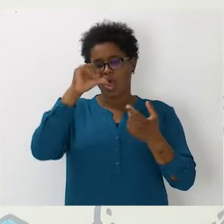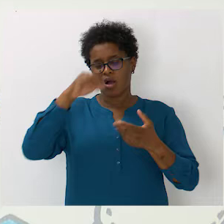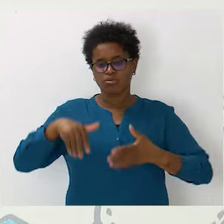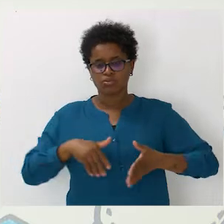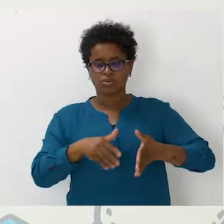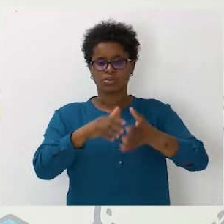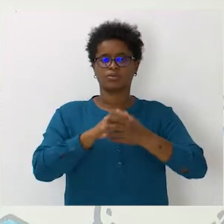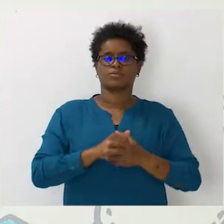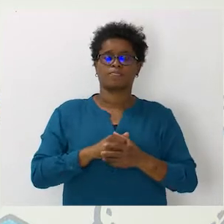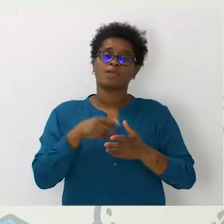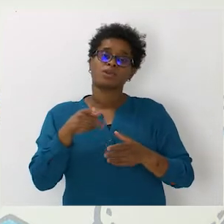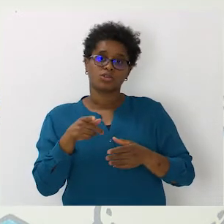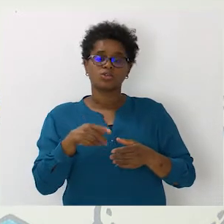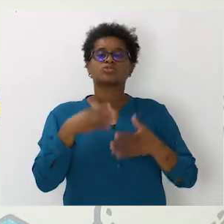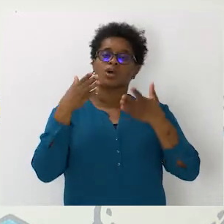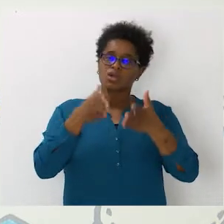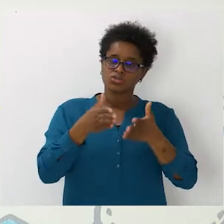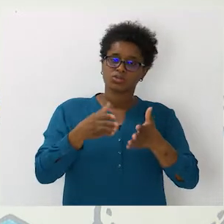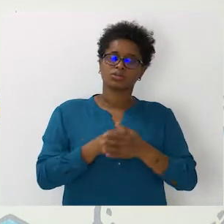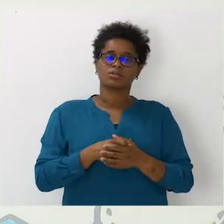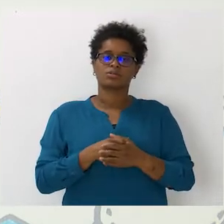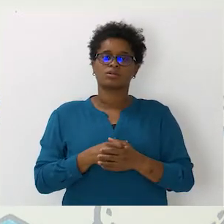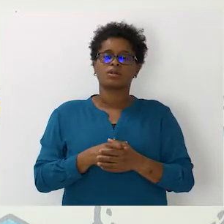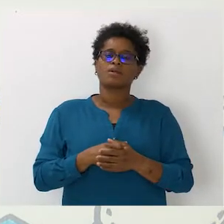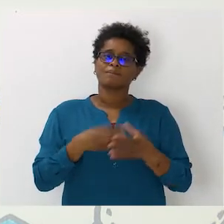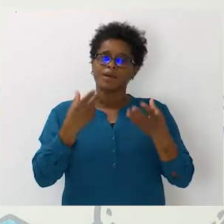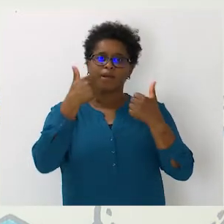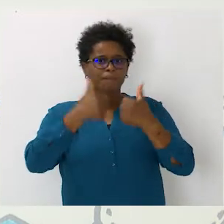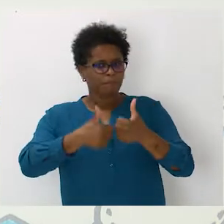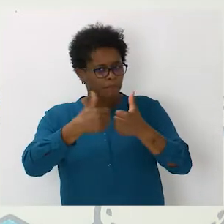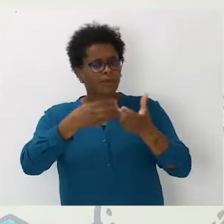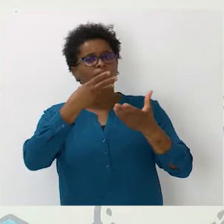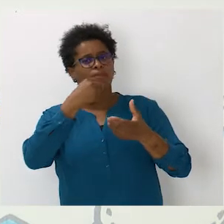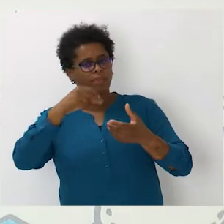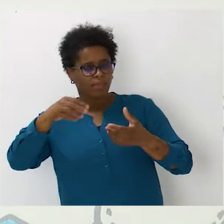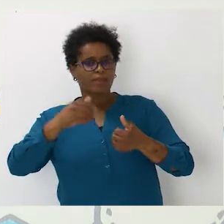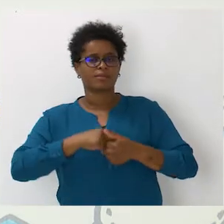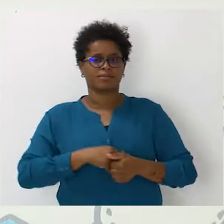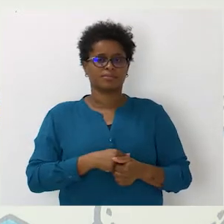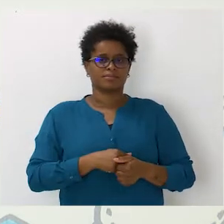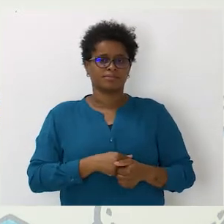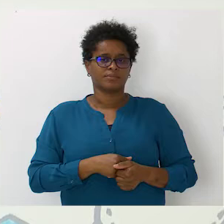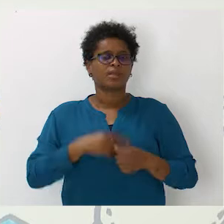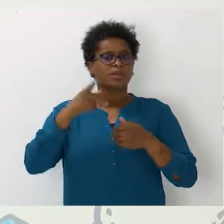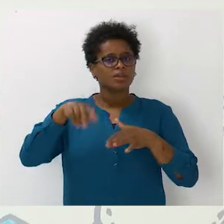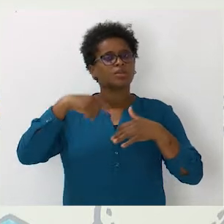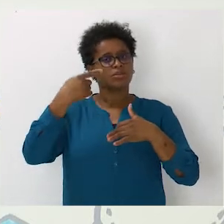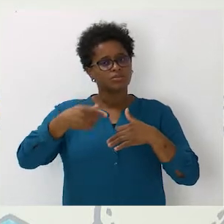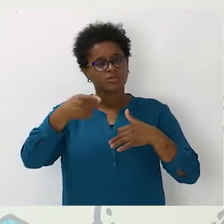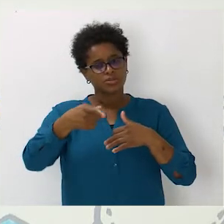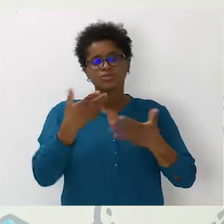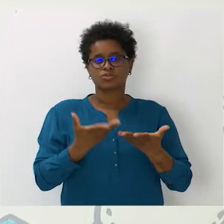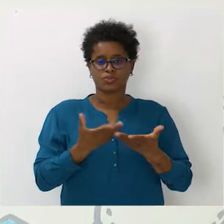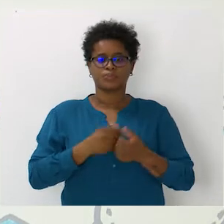rio. Portanto, isto contribui para a fertilização do terreno. E posto